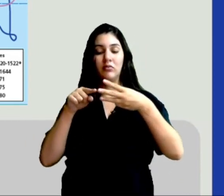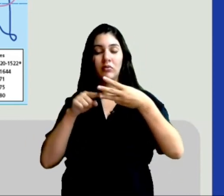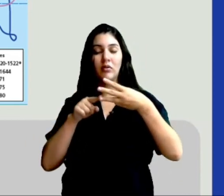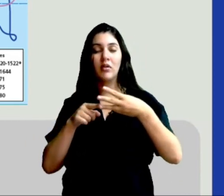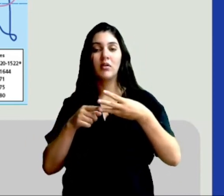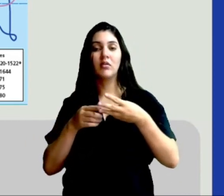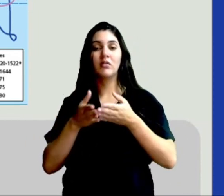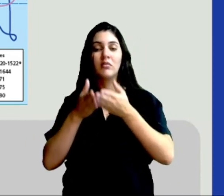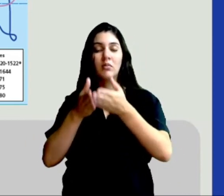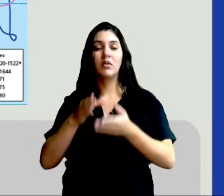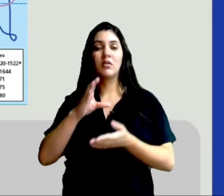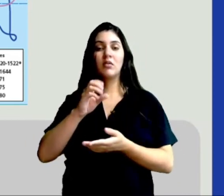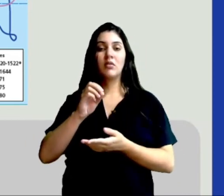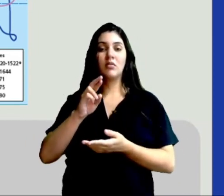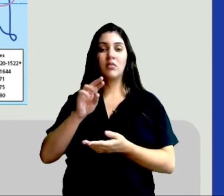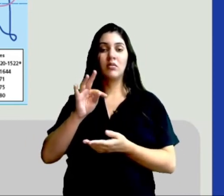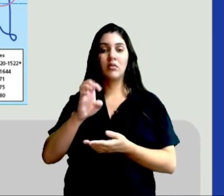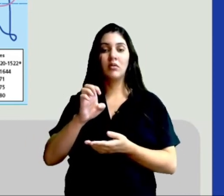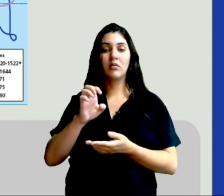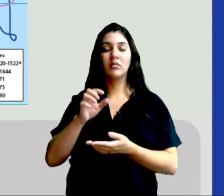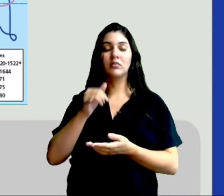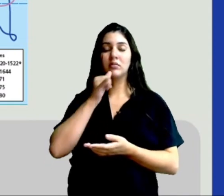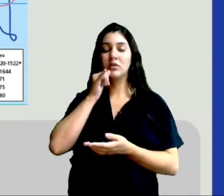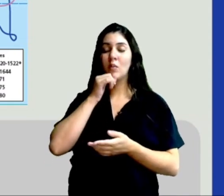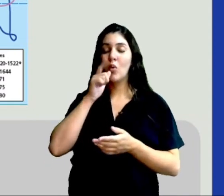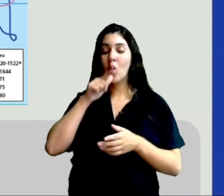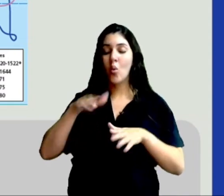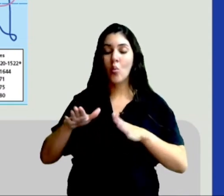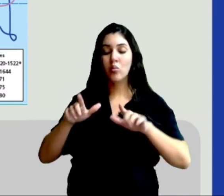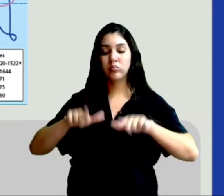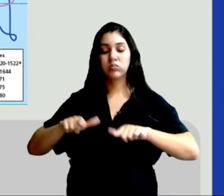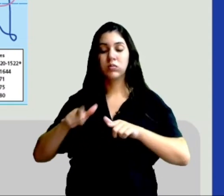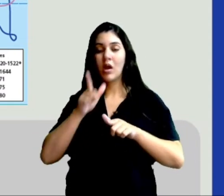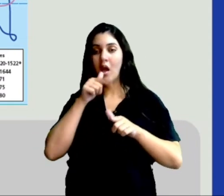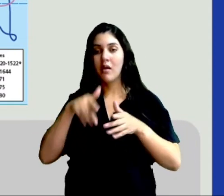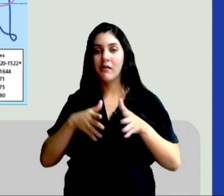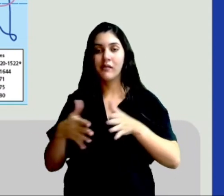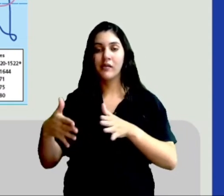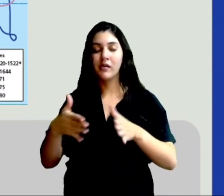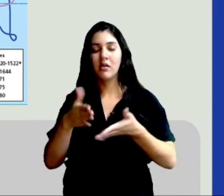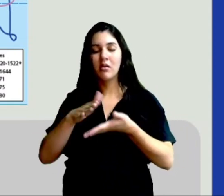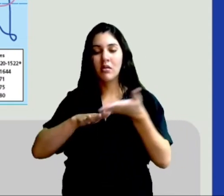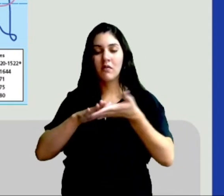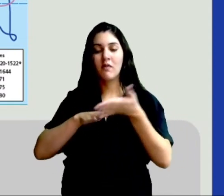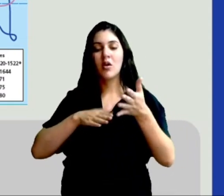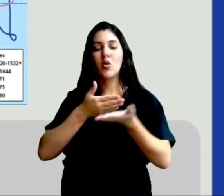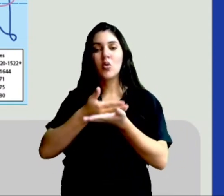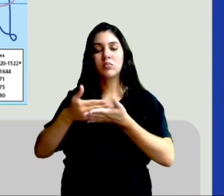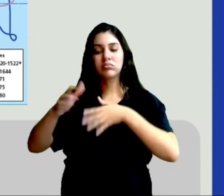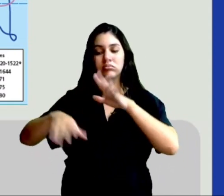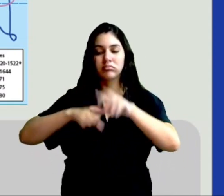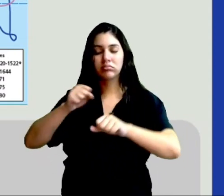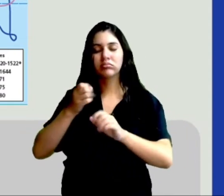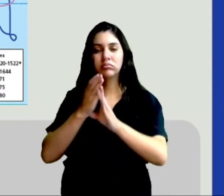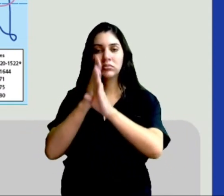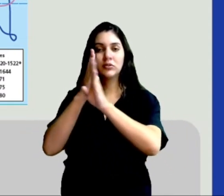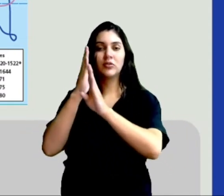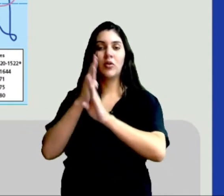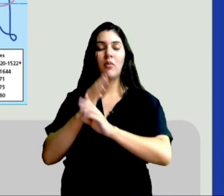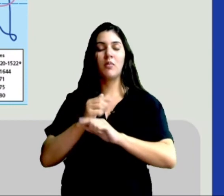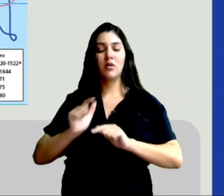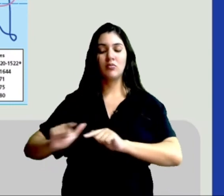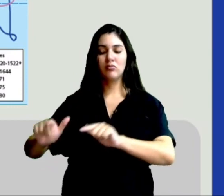que quando foram as rotas marítimas que levaram e começaram a ser exploradas e foram descobrindo lá